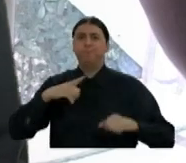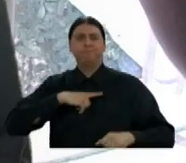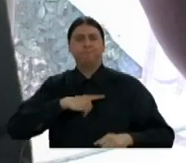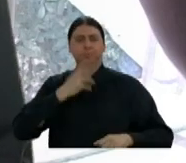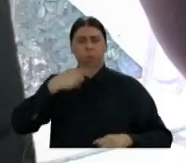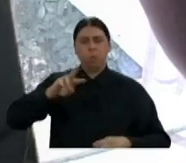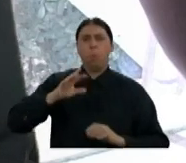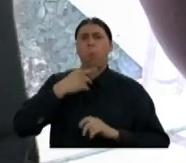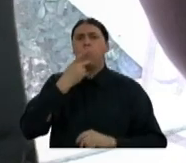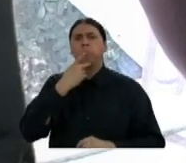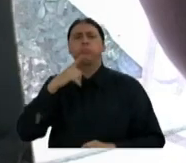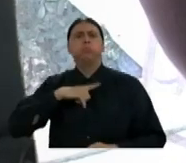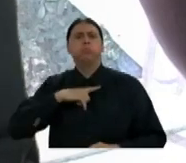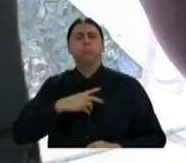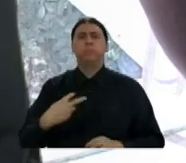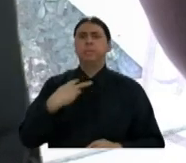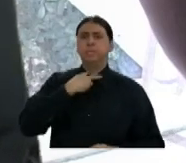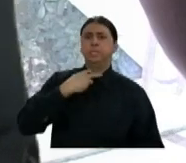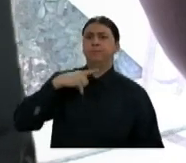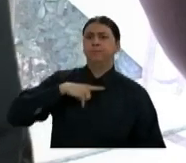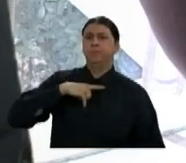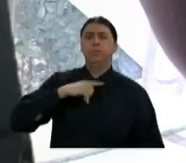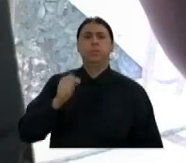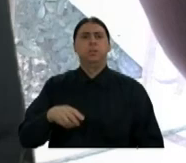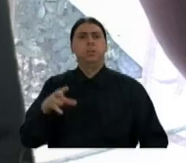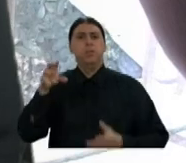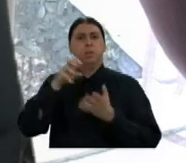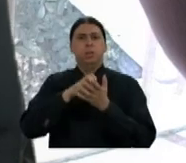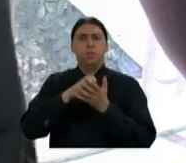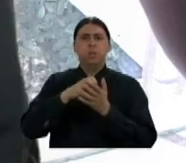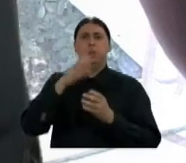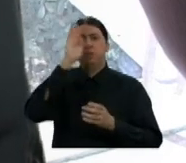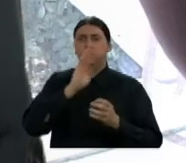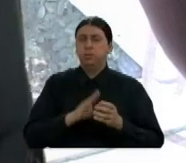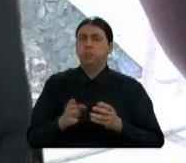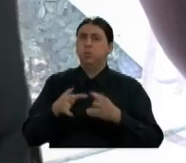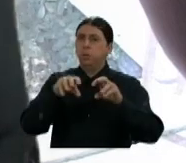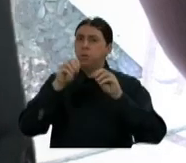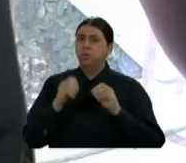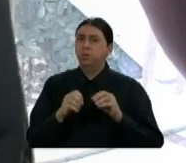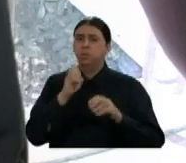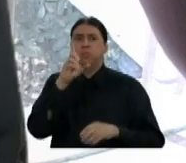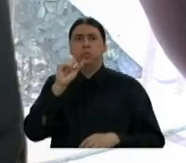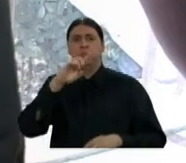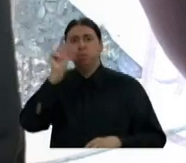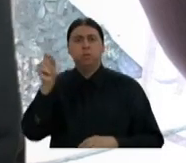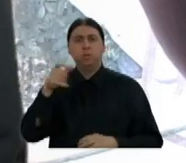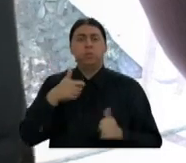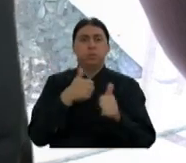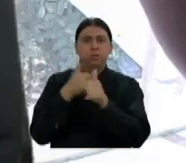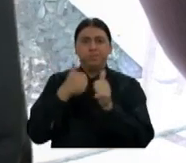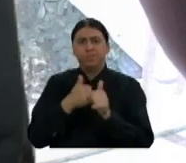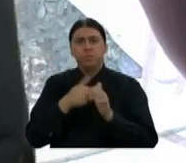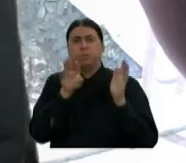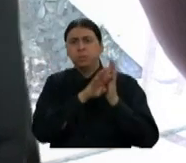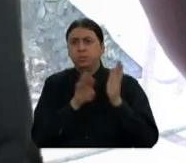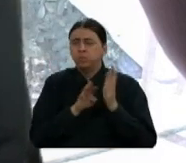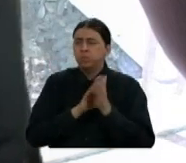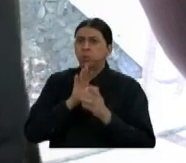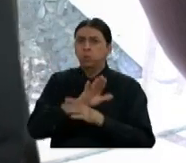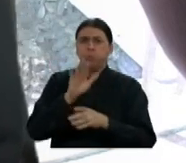diferença de hoje nós vamos falar sobre os entraves da adoção no estado e sobre as ações que buscam aproximar as crianças